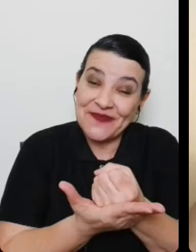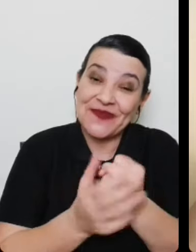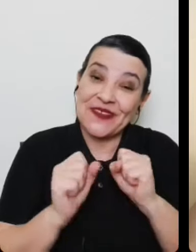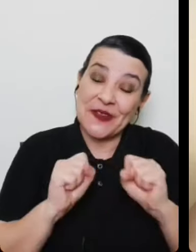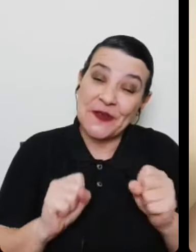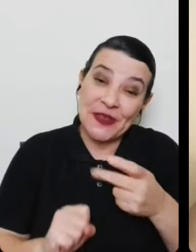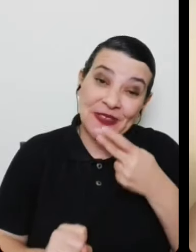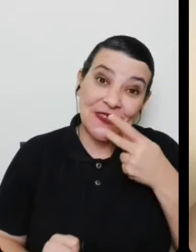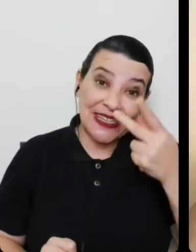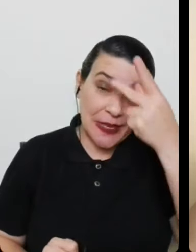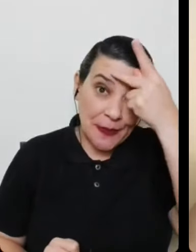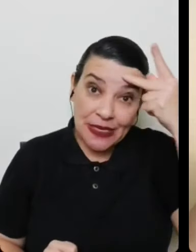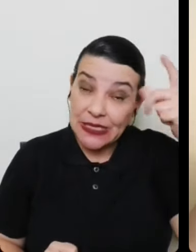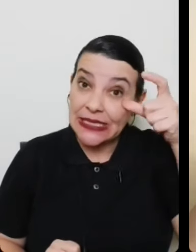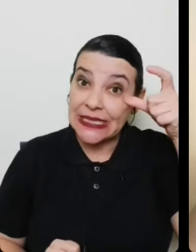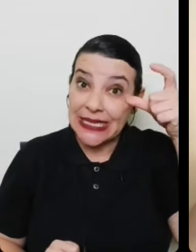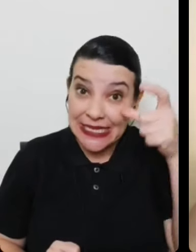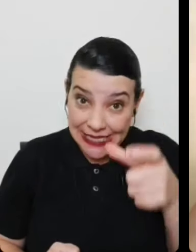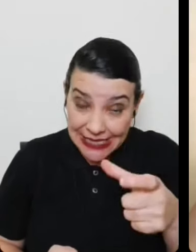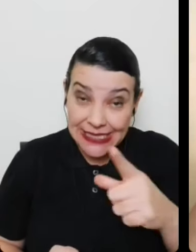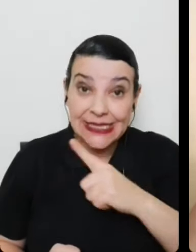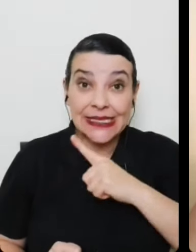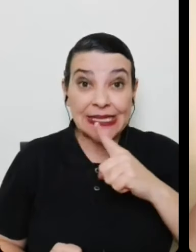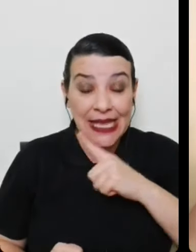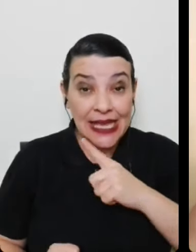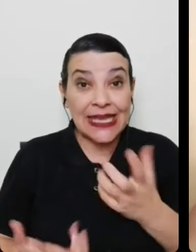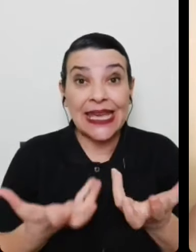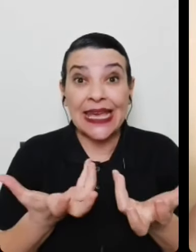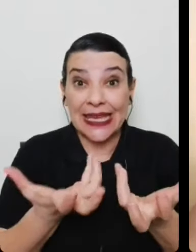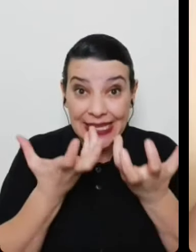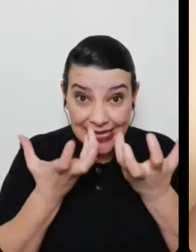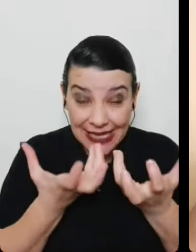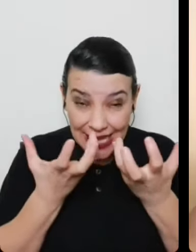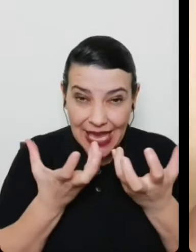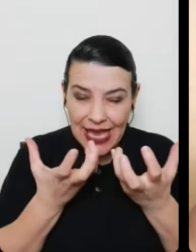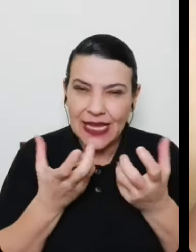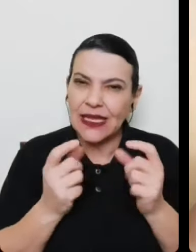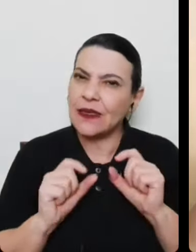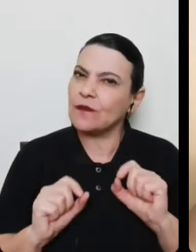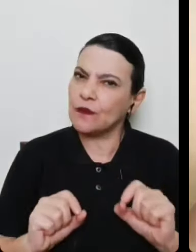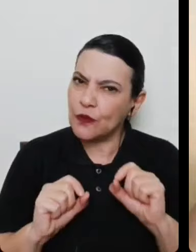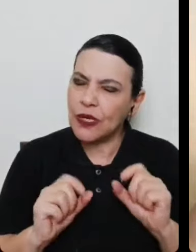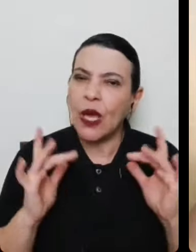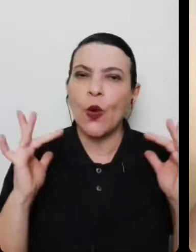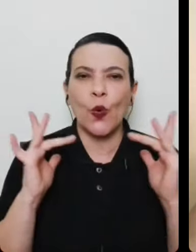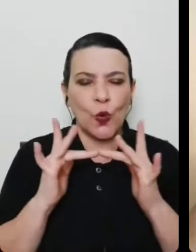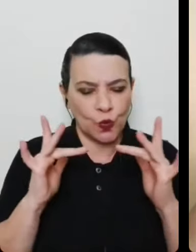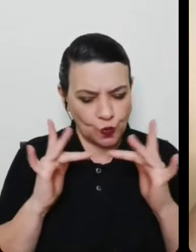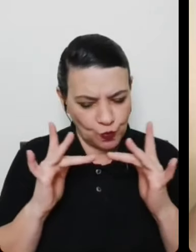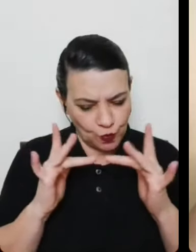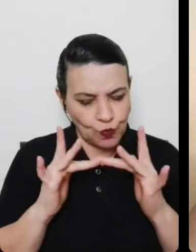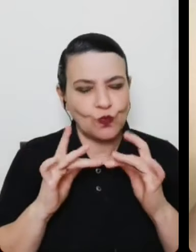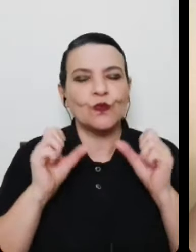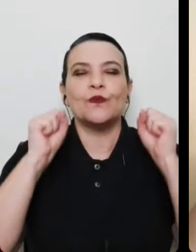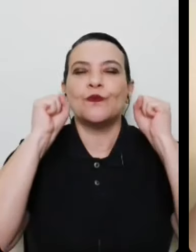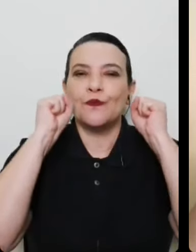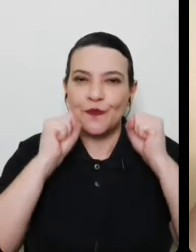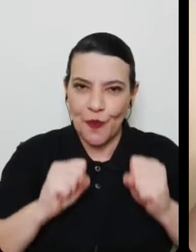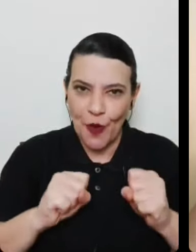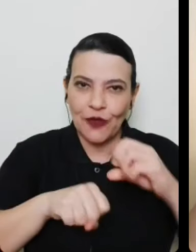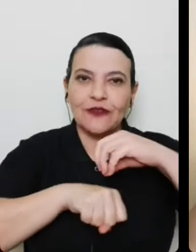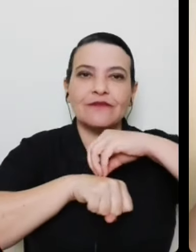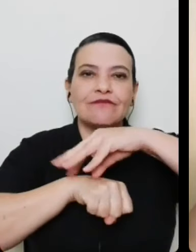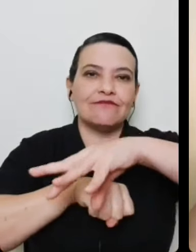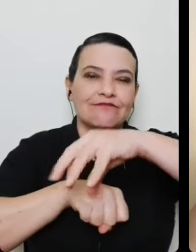as pessoas se interessaram, né, e querem estabelecer aí contatos, né, a gente pode ser intermediadores,